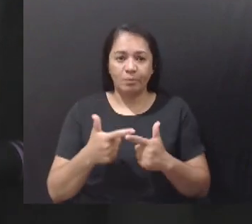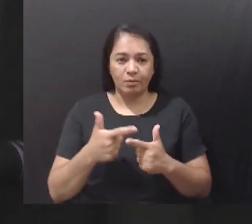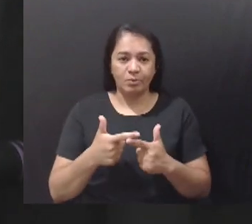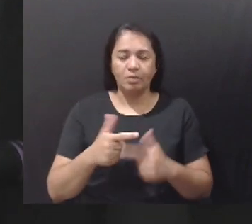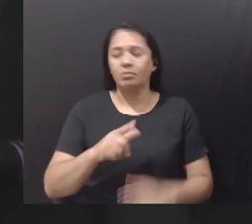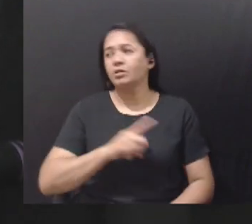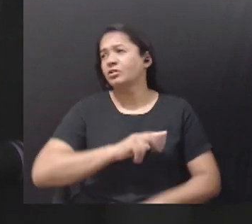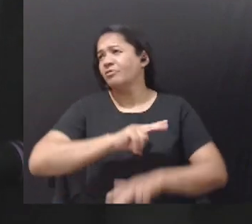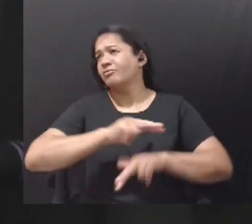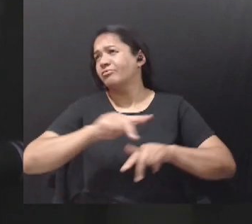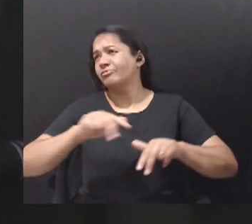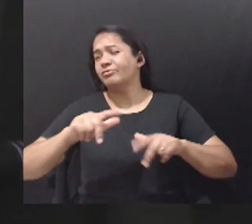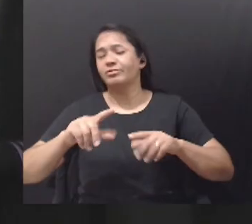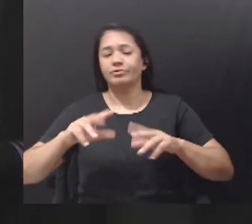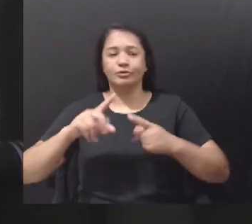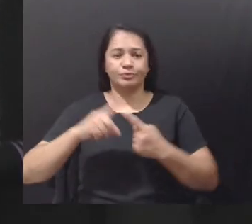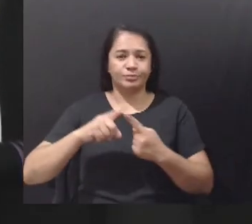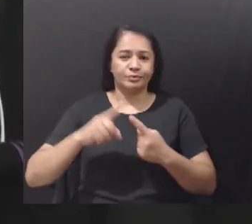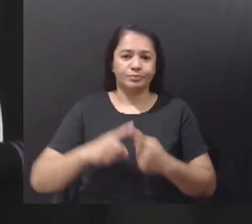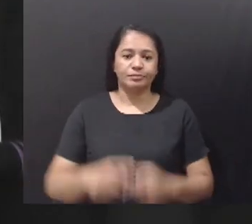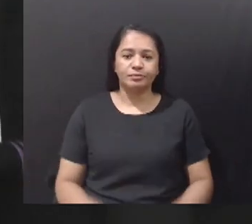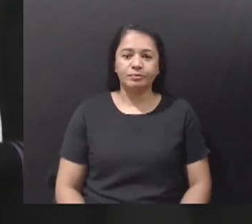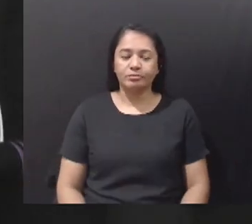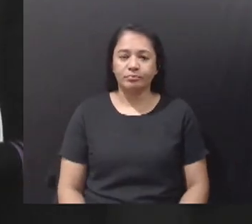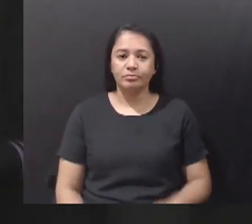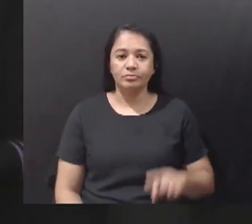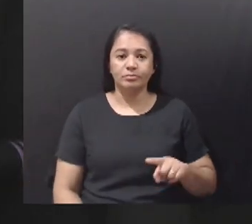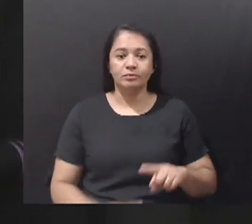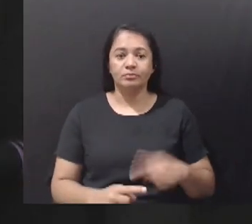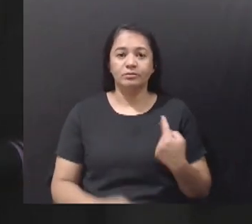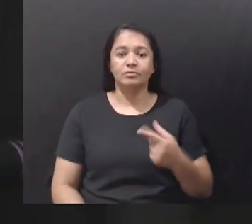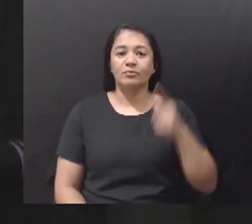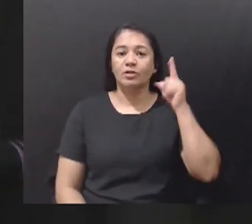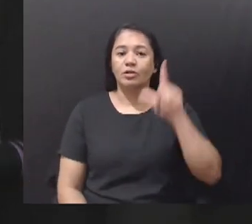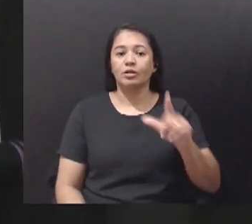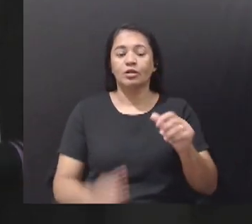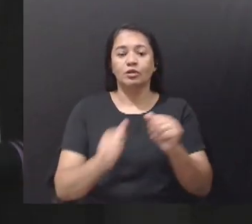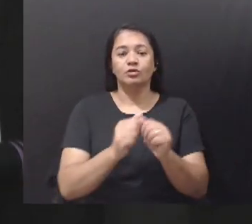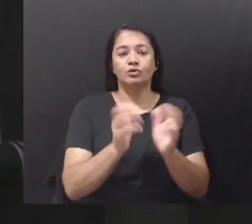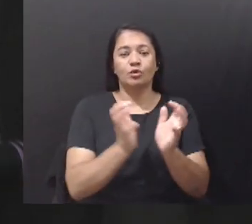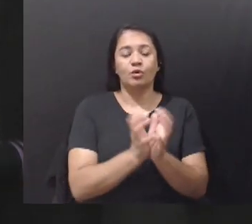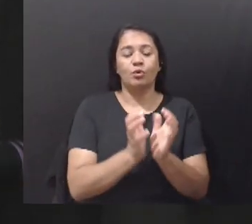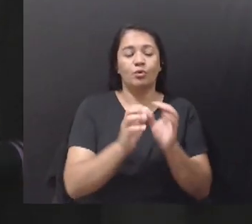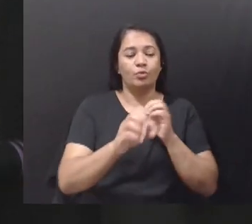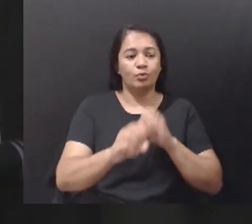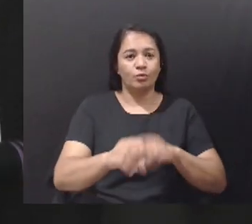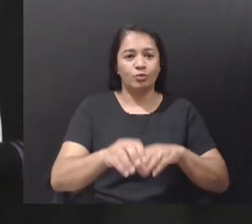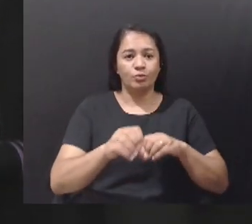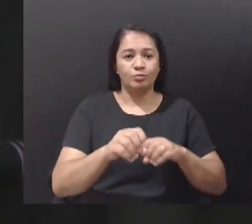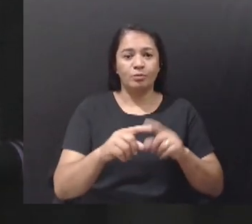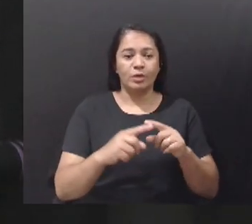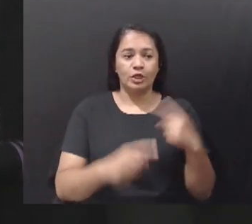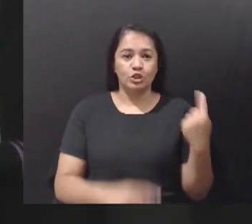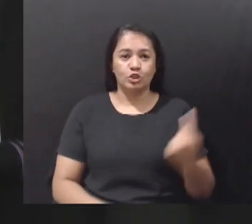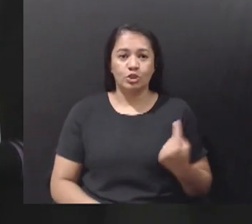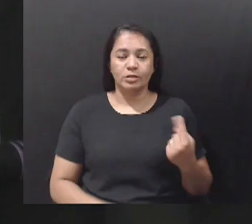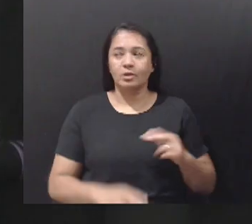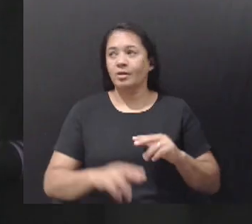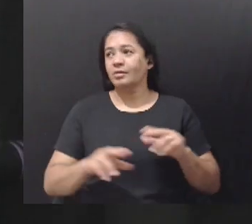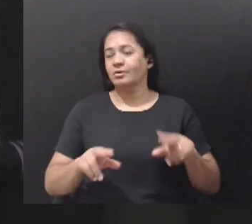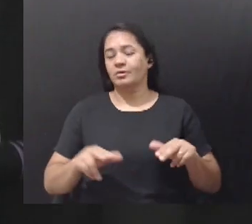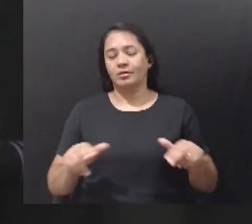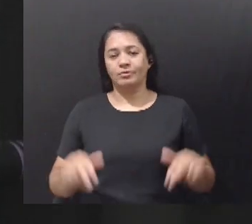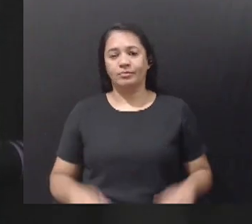os tipos, né? Mas que a gente conseguia, com a equipe da educação, lógico, nunca é sozinho, trabalhar. E agora eu estou nesse